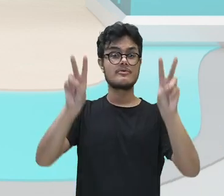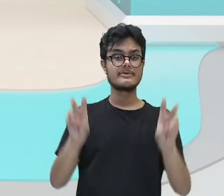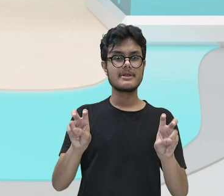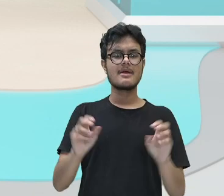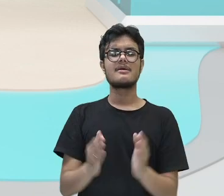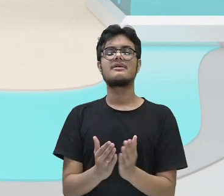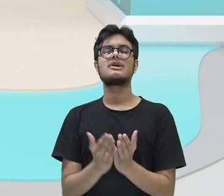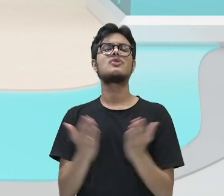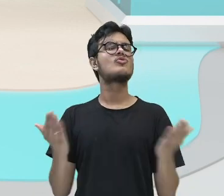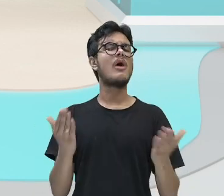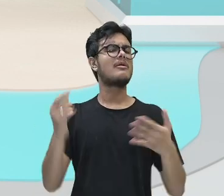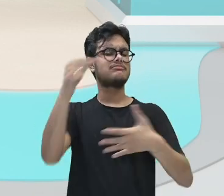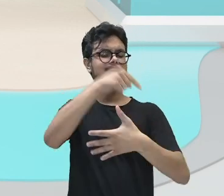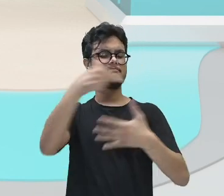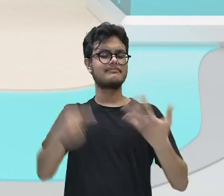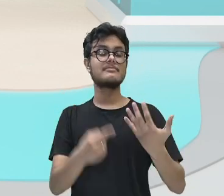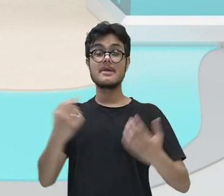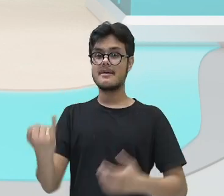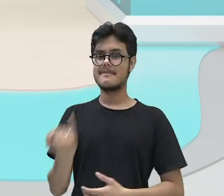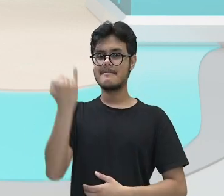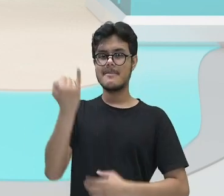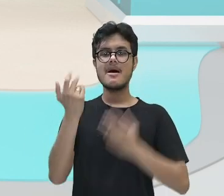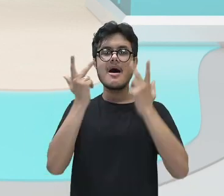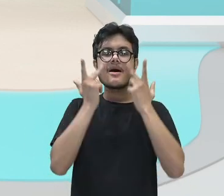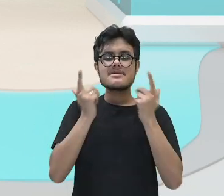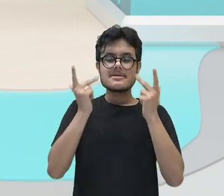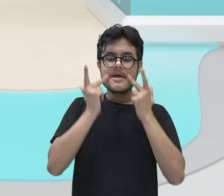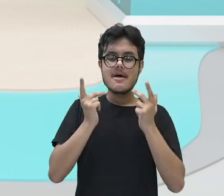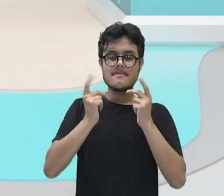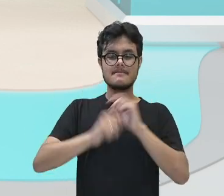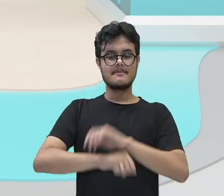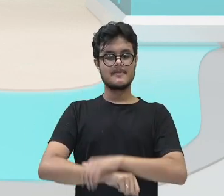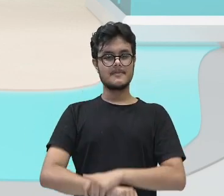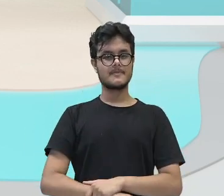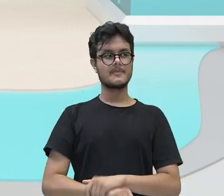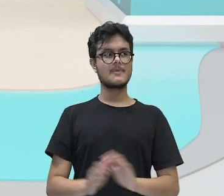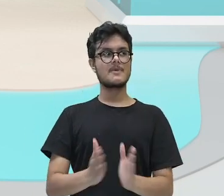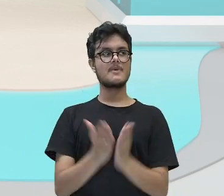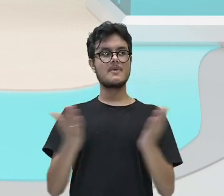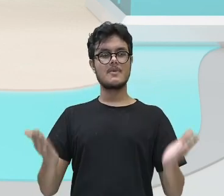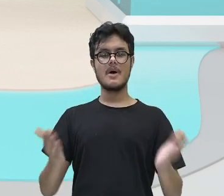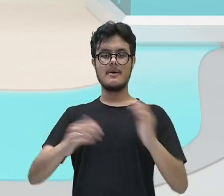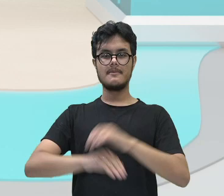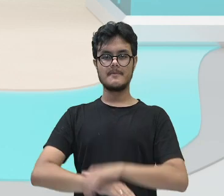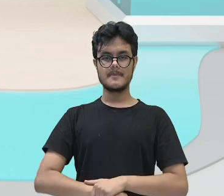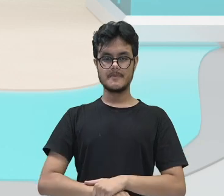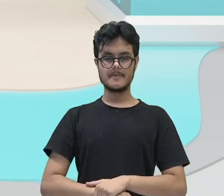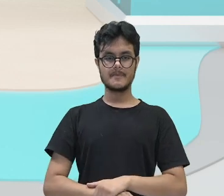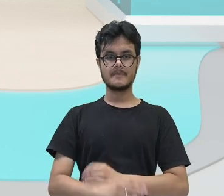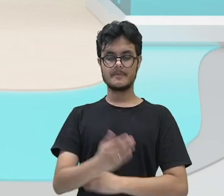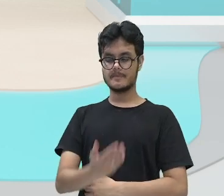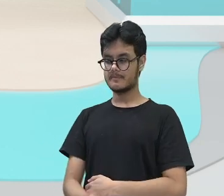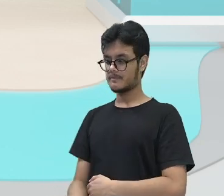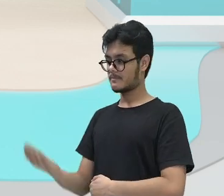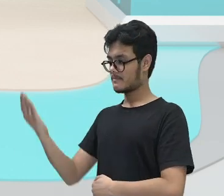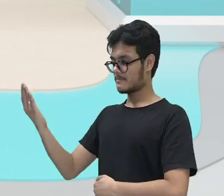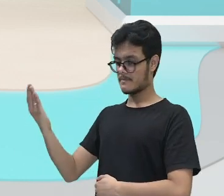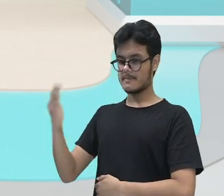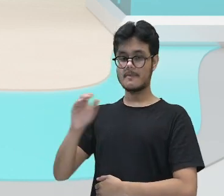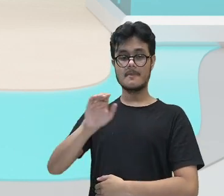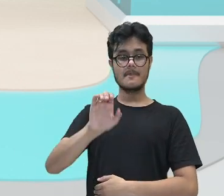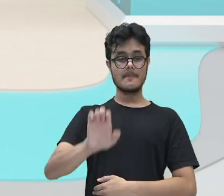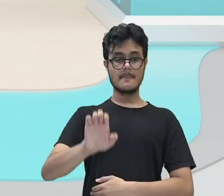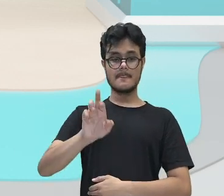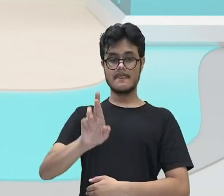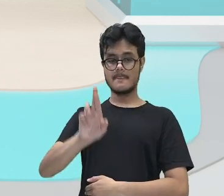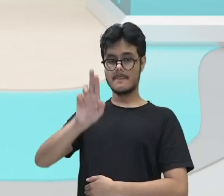os personagens, os enredos e etc. E qual seriam esses itens que são tão importantes para o desenvolvimento do